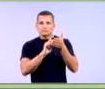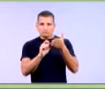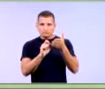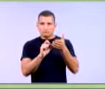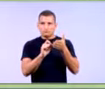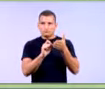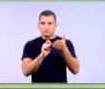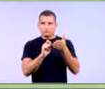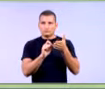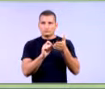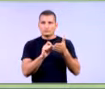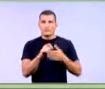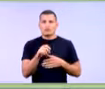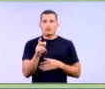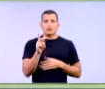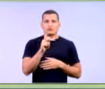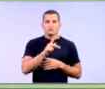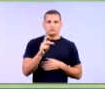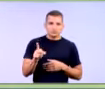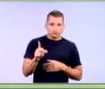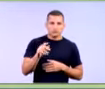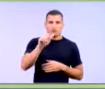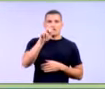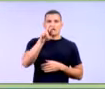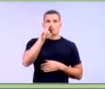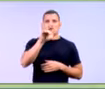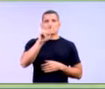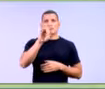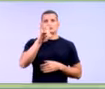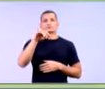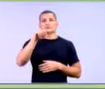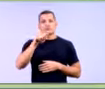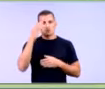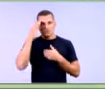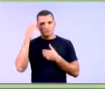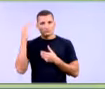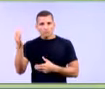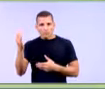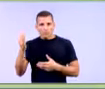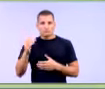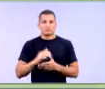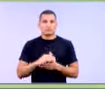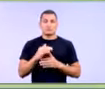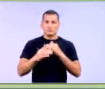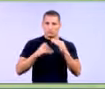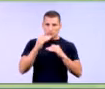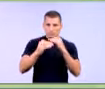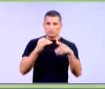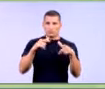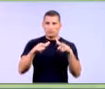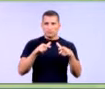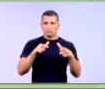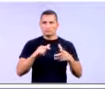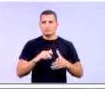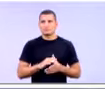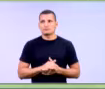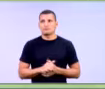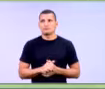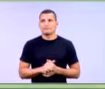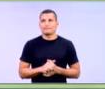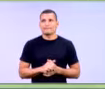por exemplo, aqui a professora Ariadne pela atenção e carinho durante o desenvolvimento desse trabalho, ok?